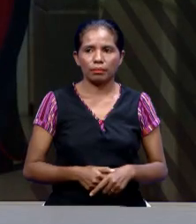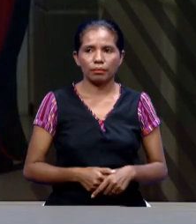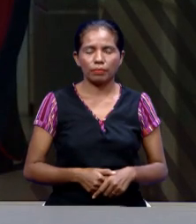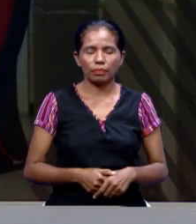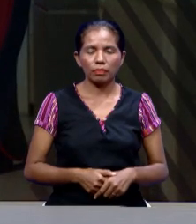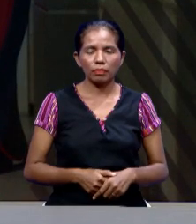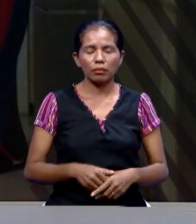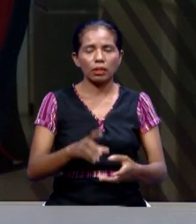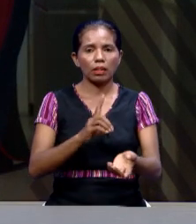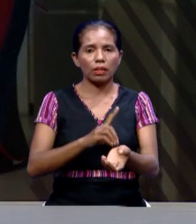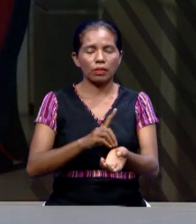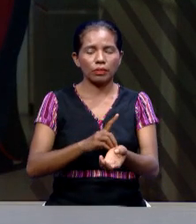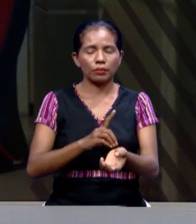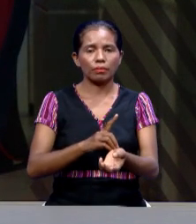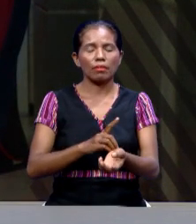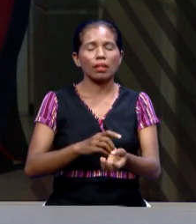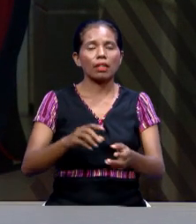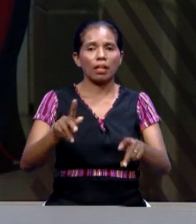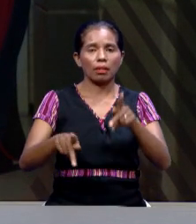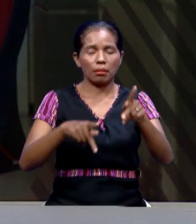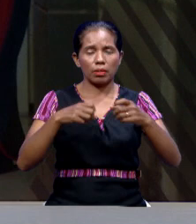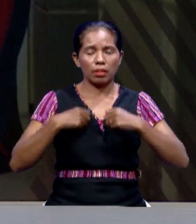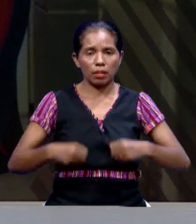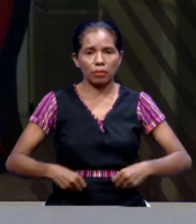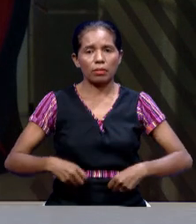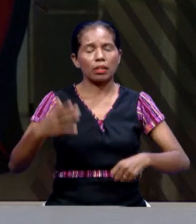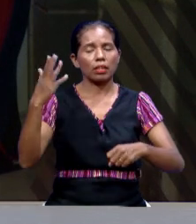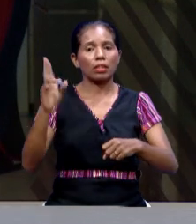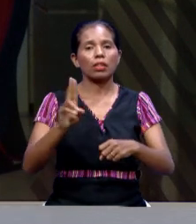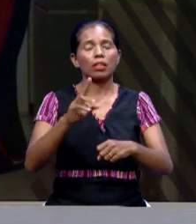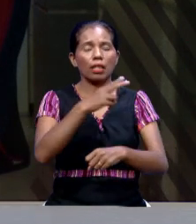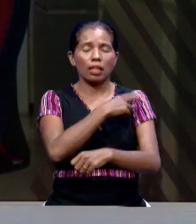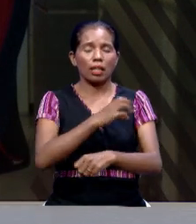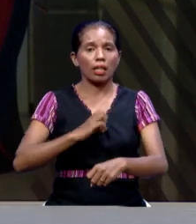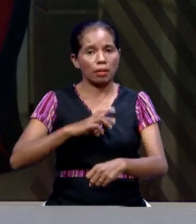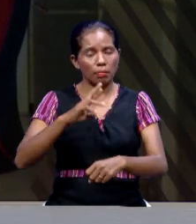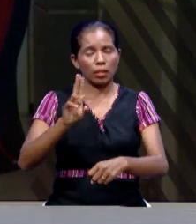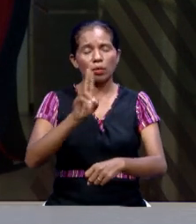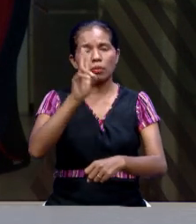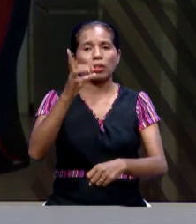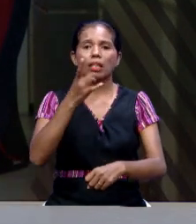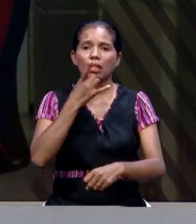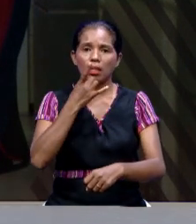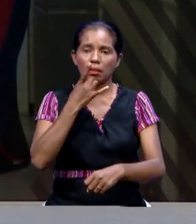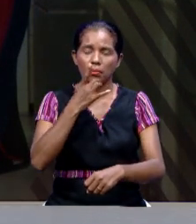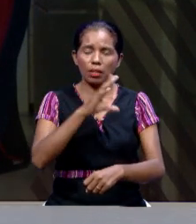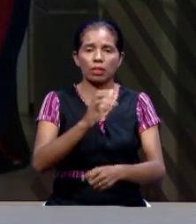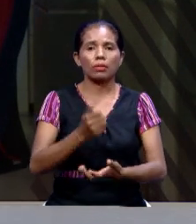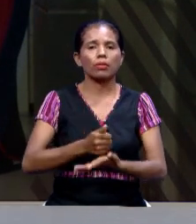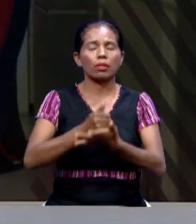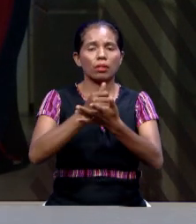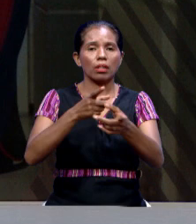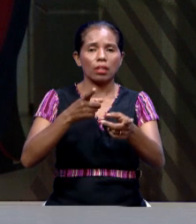Pessoal Saúde e a Centro Saúde Internamento Glenu usa lâmpada atende paciente tamba